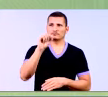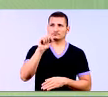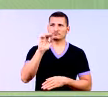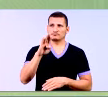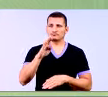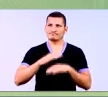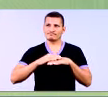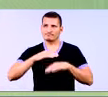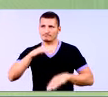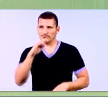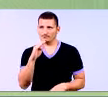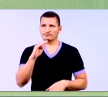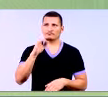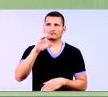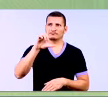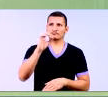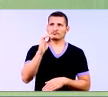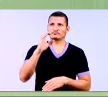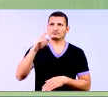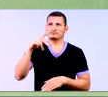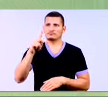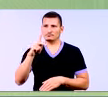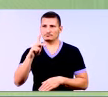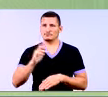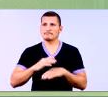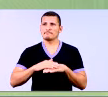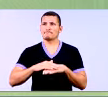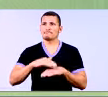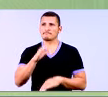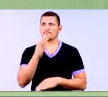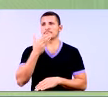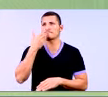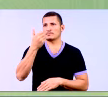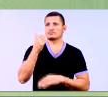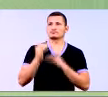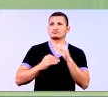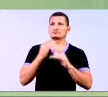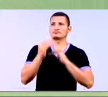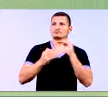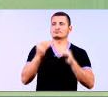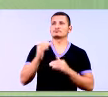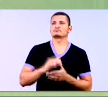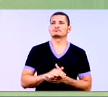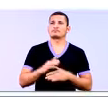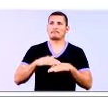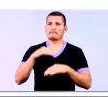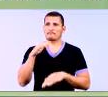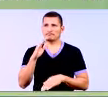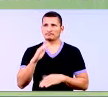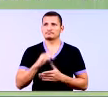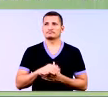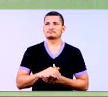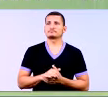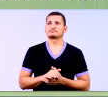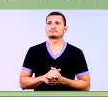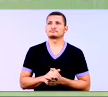externo, mais moderno é o processador e melhor vai ser o desempenho. Mais um parâmetro que a gente já acabou de conhecer.